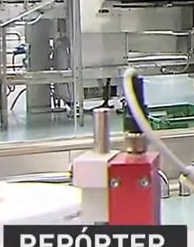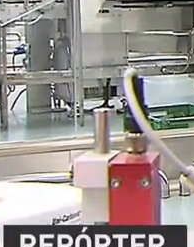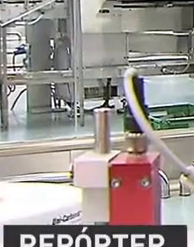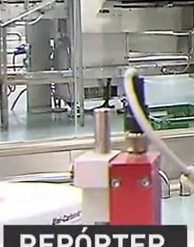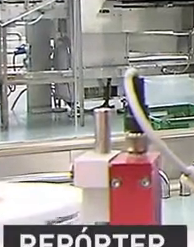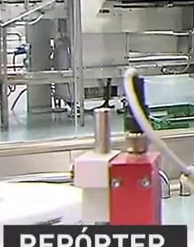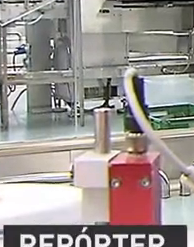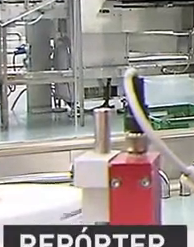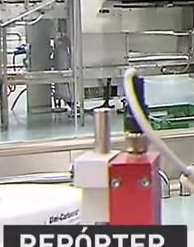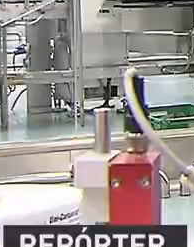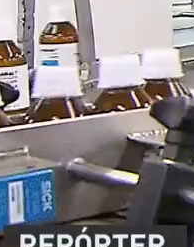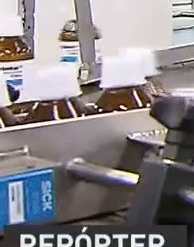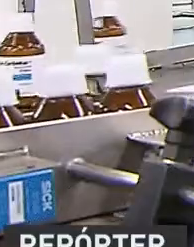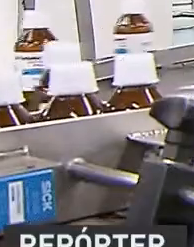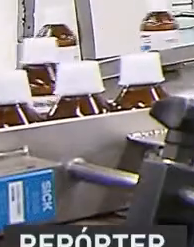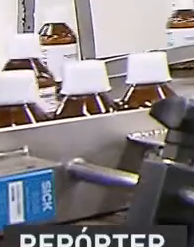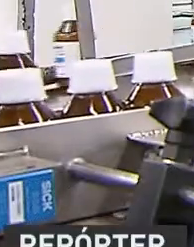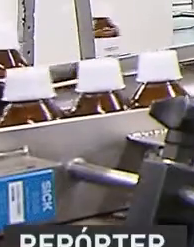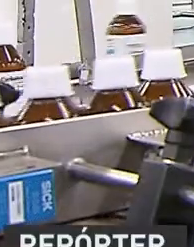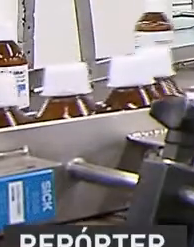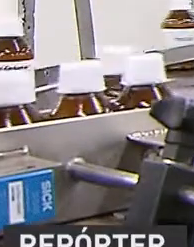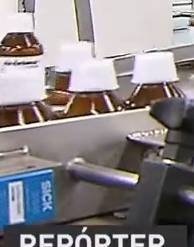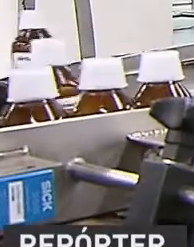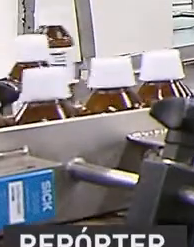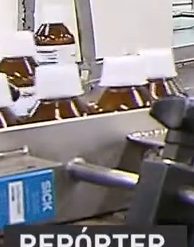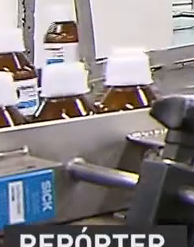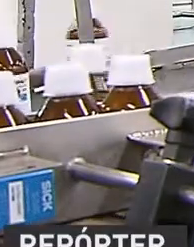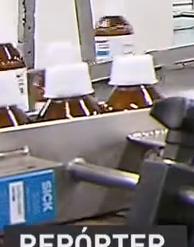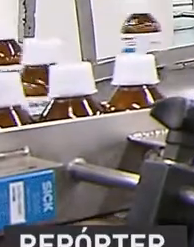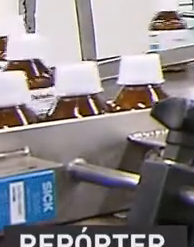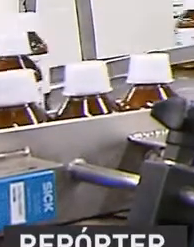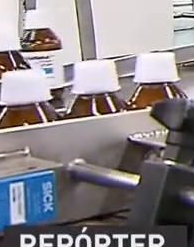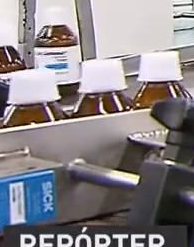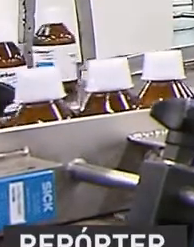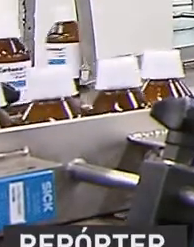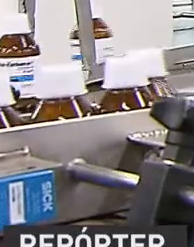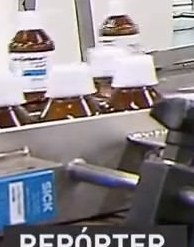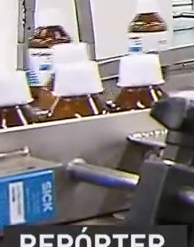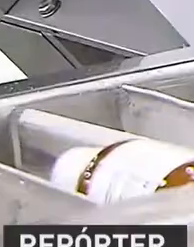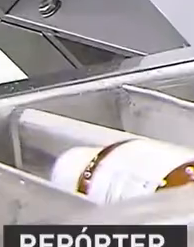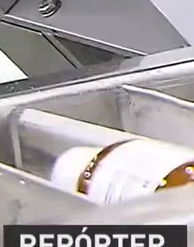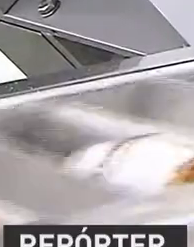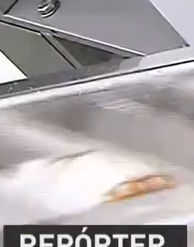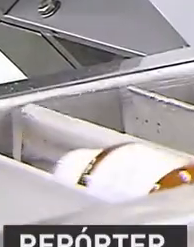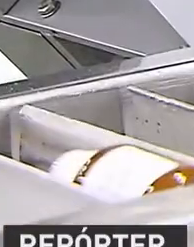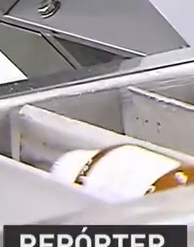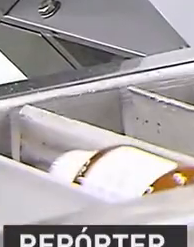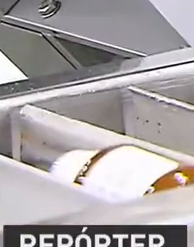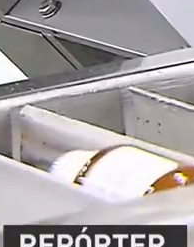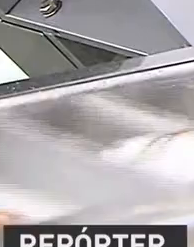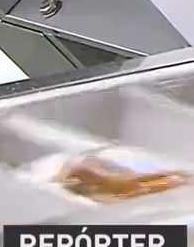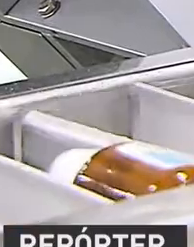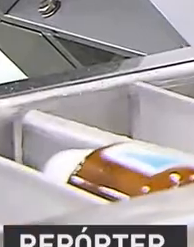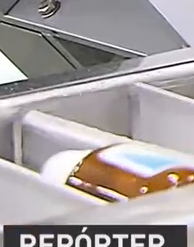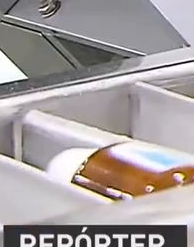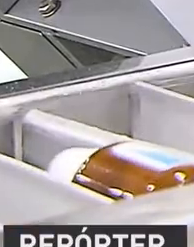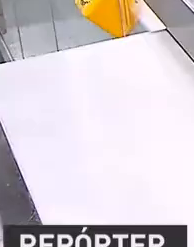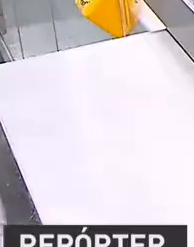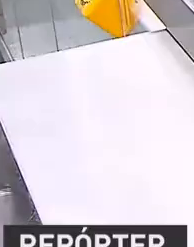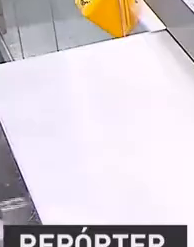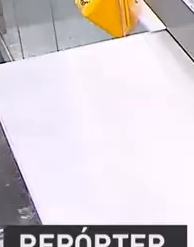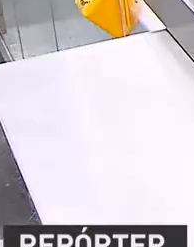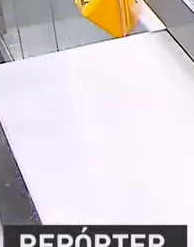fabricar inicialmente três tipos de medicamentos biotecnológicos os chamados biofármacos